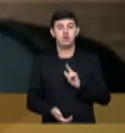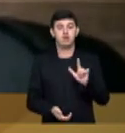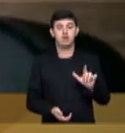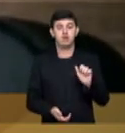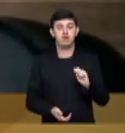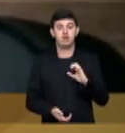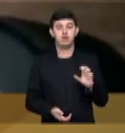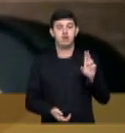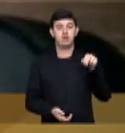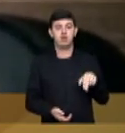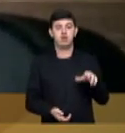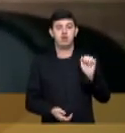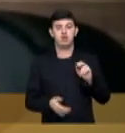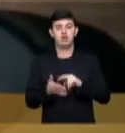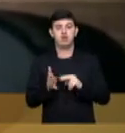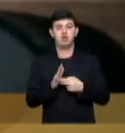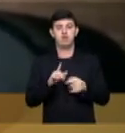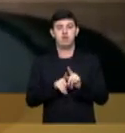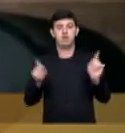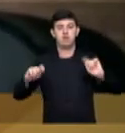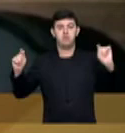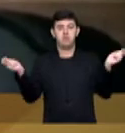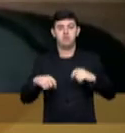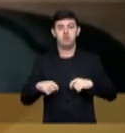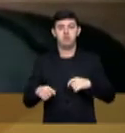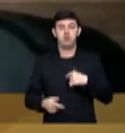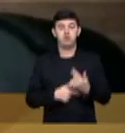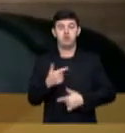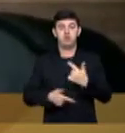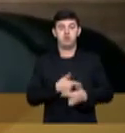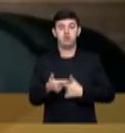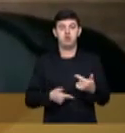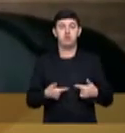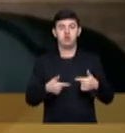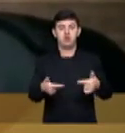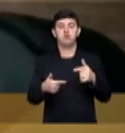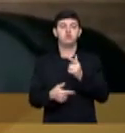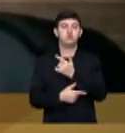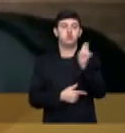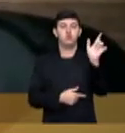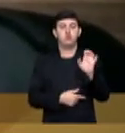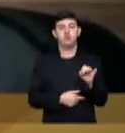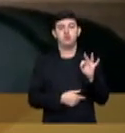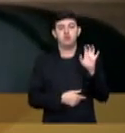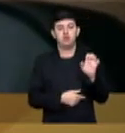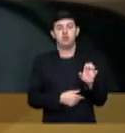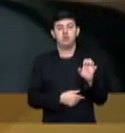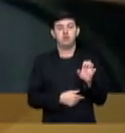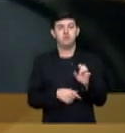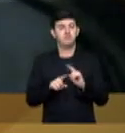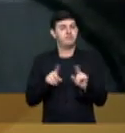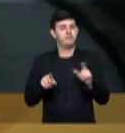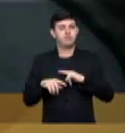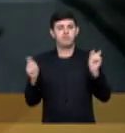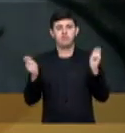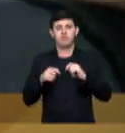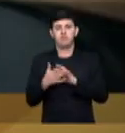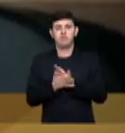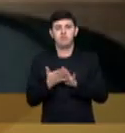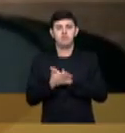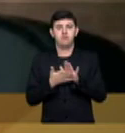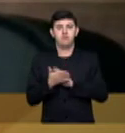ser vista como possibilidade de atuação dos demais entes federativos, não cabendo ao